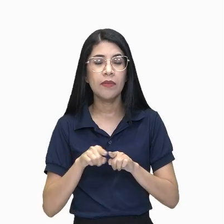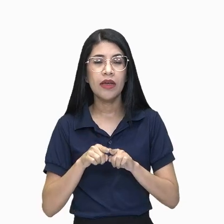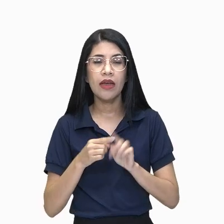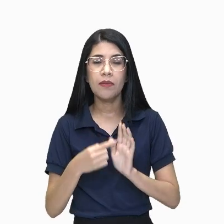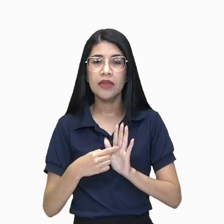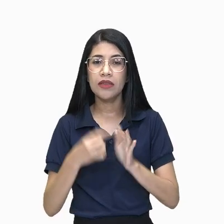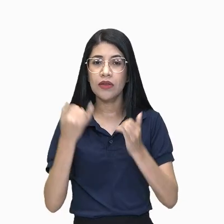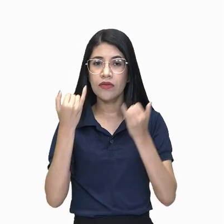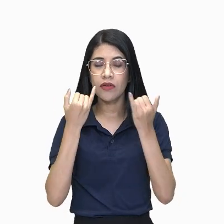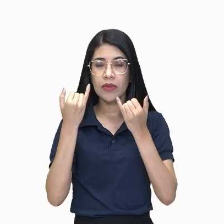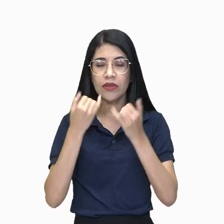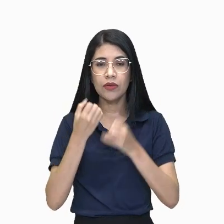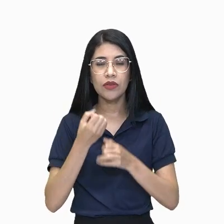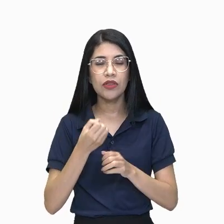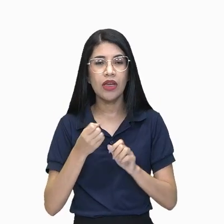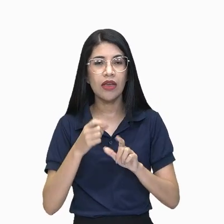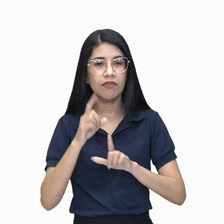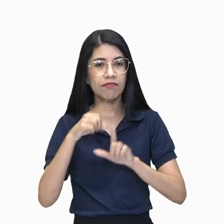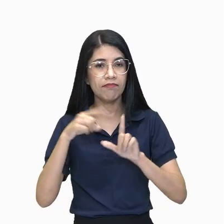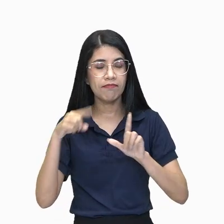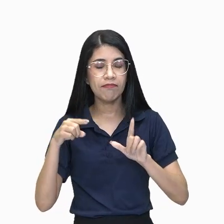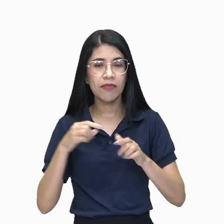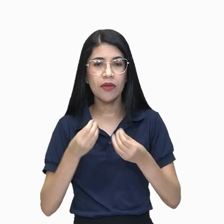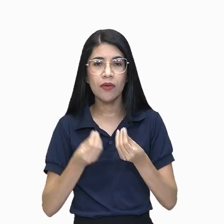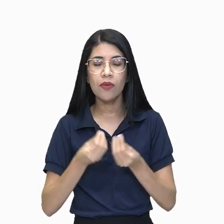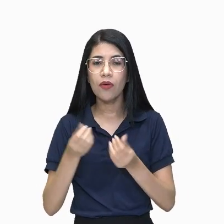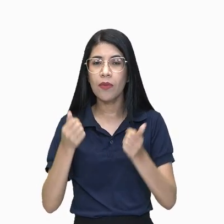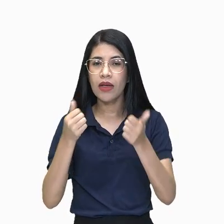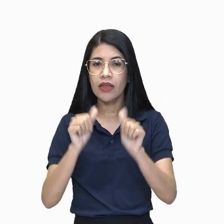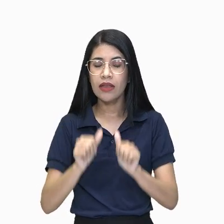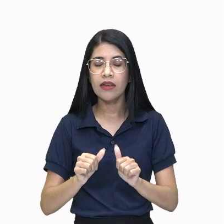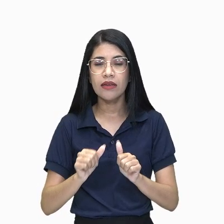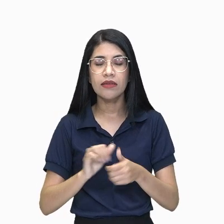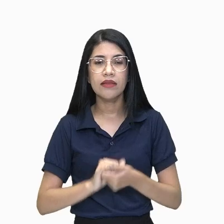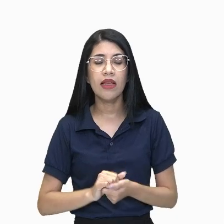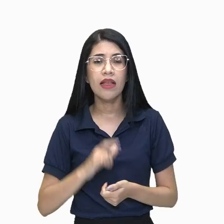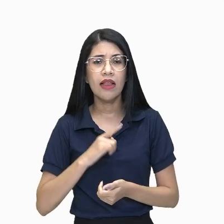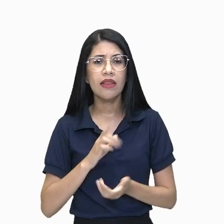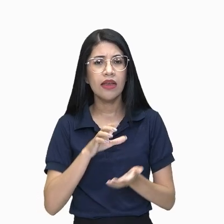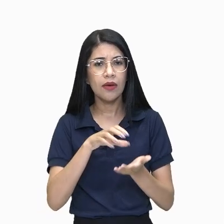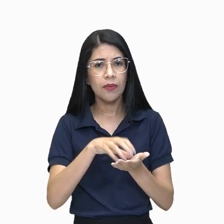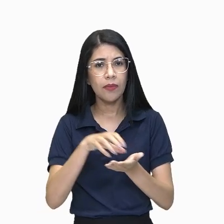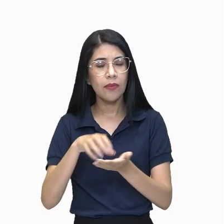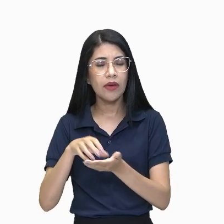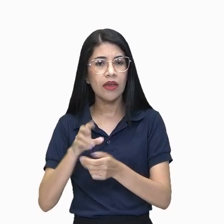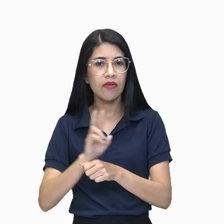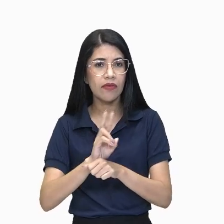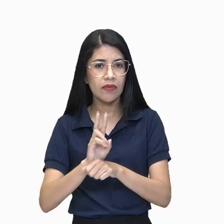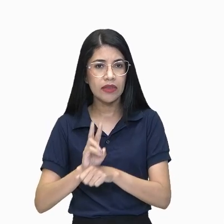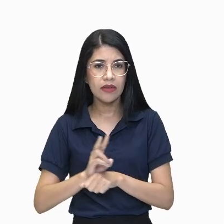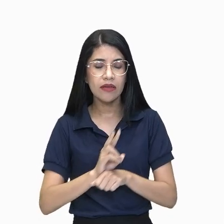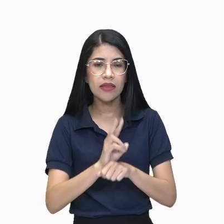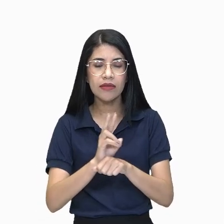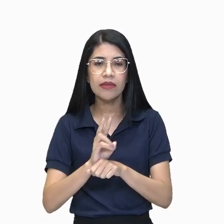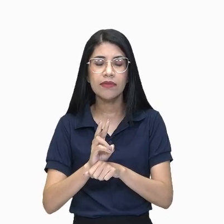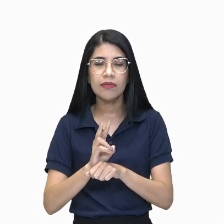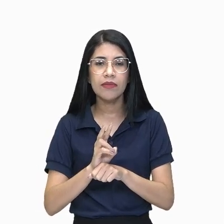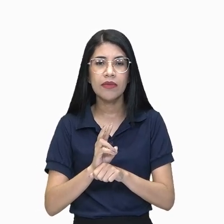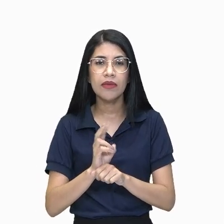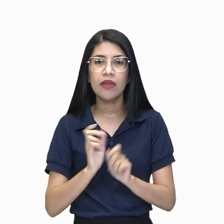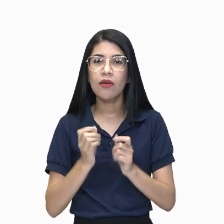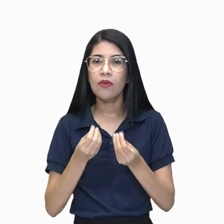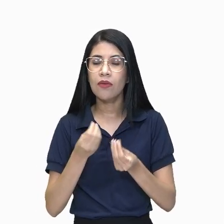tempo. E como que a gente vai analisar isso? Existem órgãos que fazem essa fiscalização, tá? Então, nós podemos